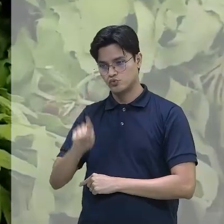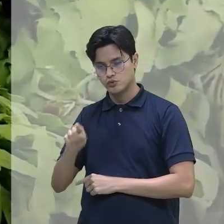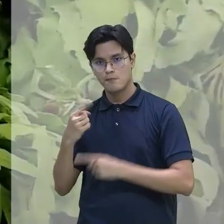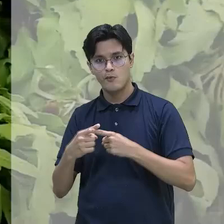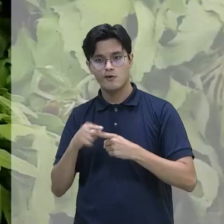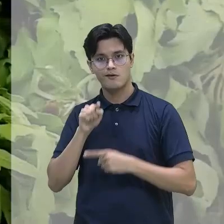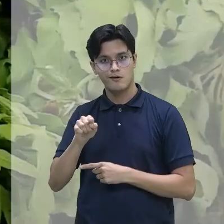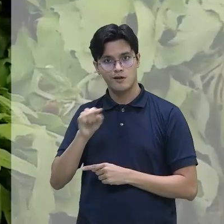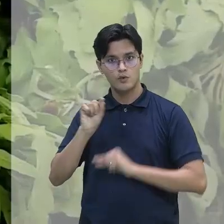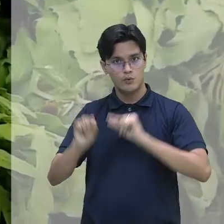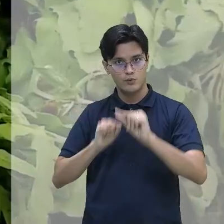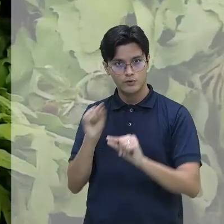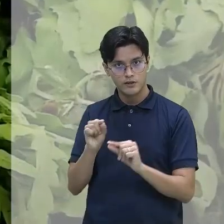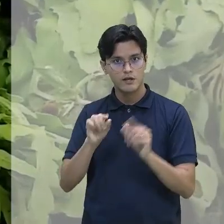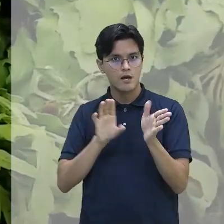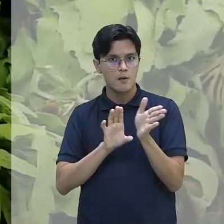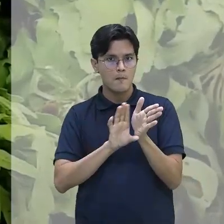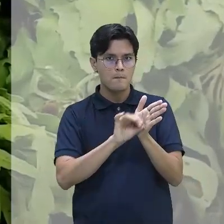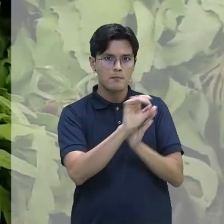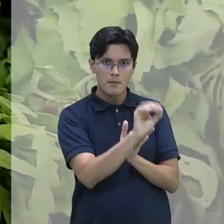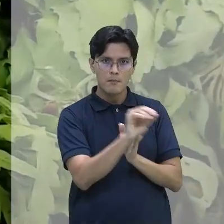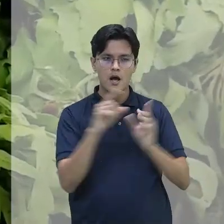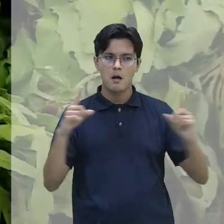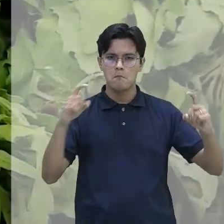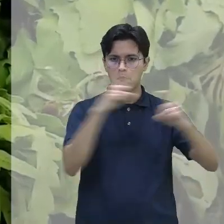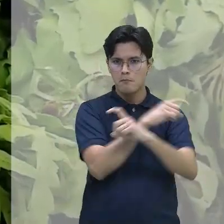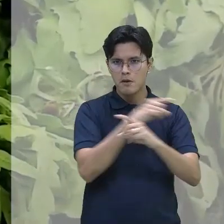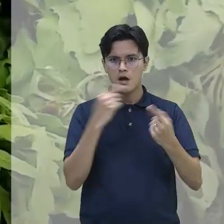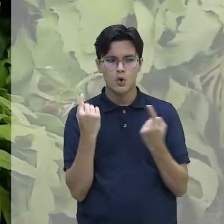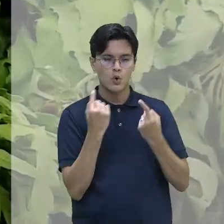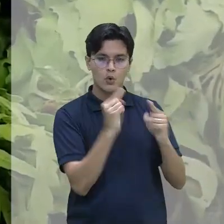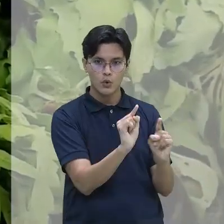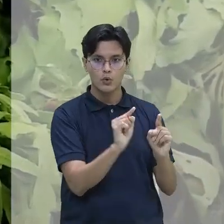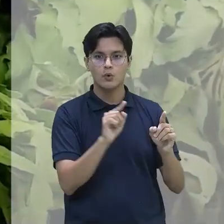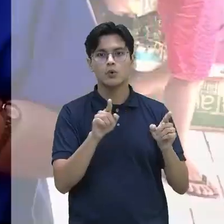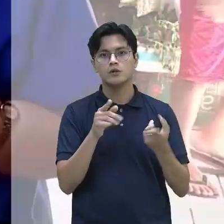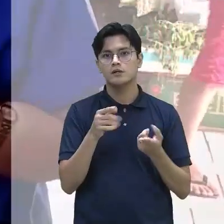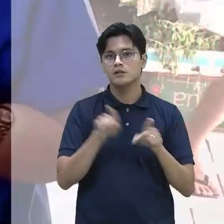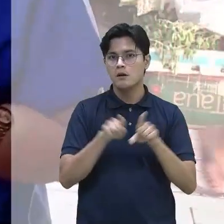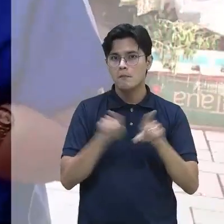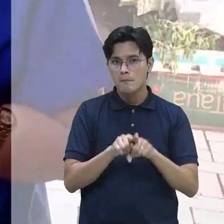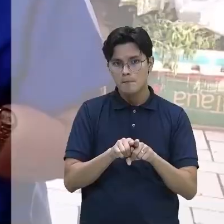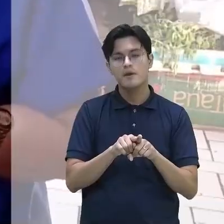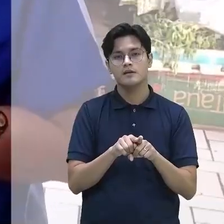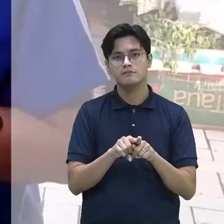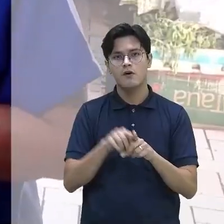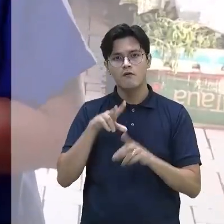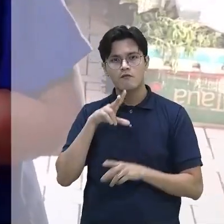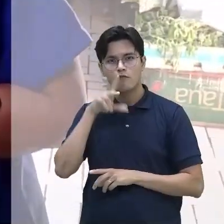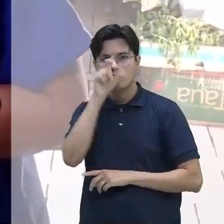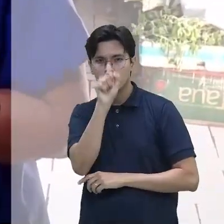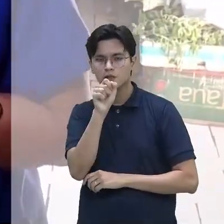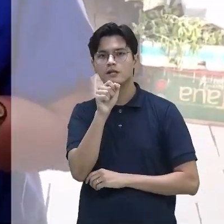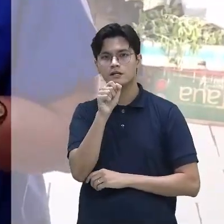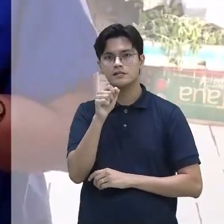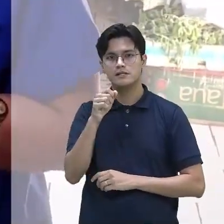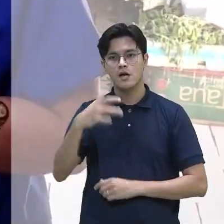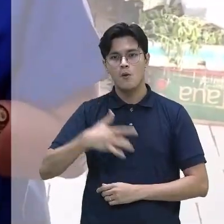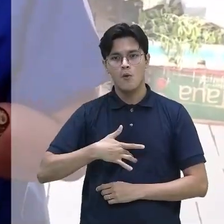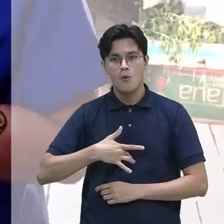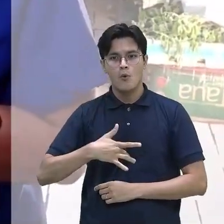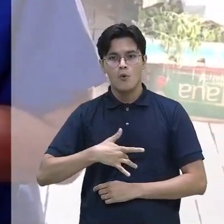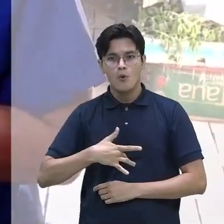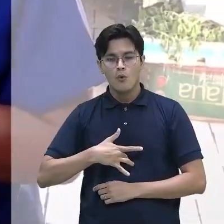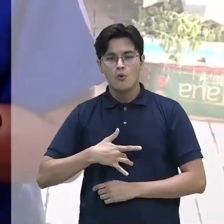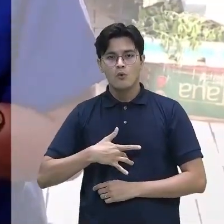para quebradura, emendar osso, serve para gripe, serve para fortalecer o pulmão, né?